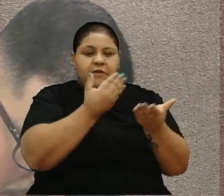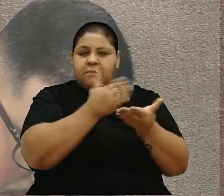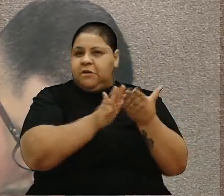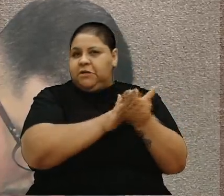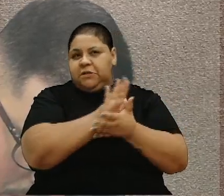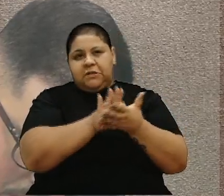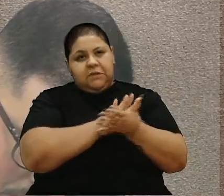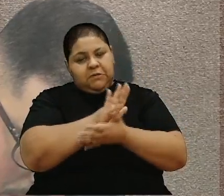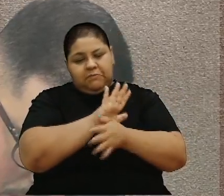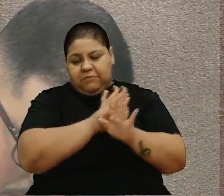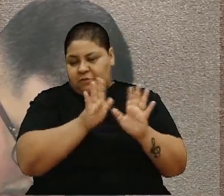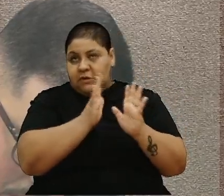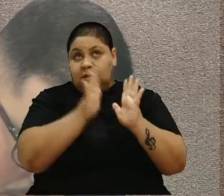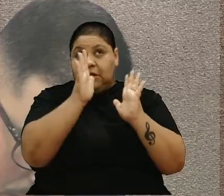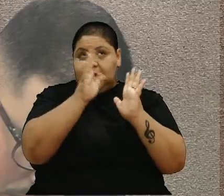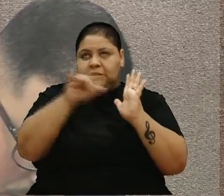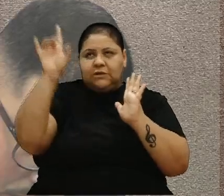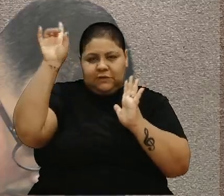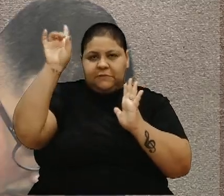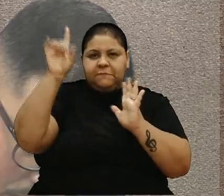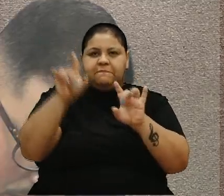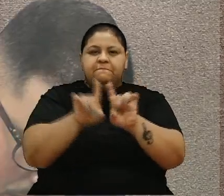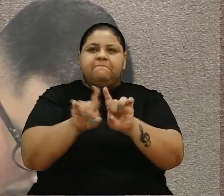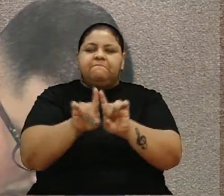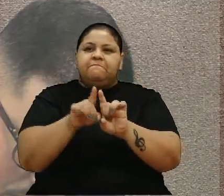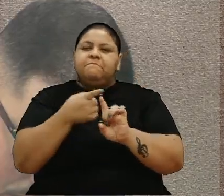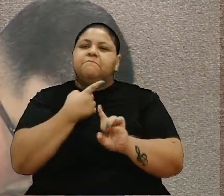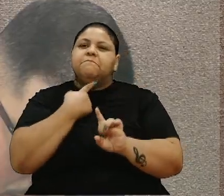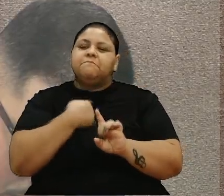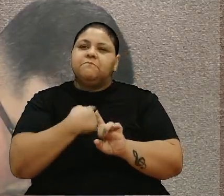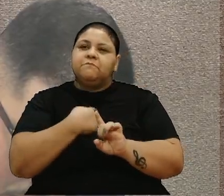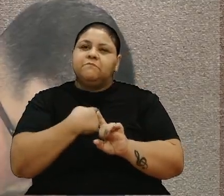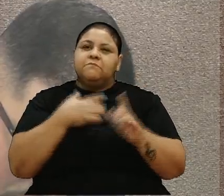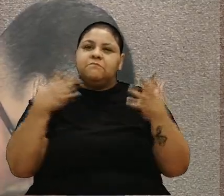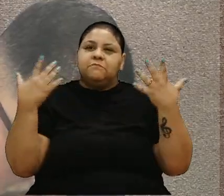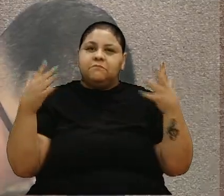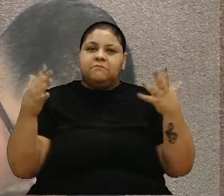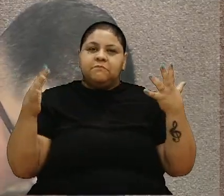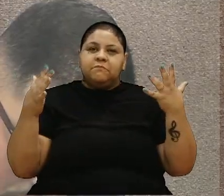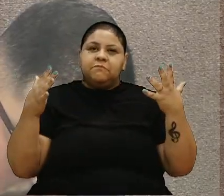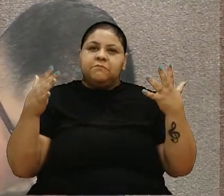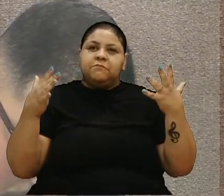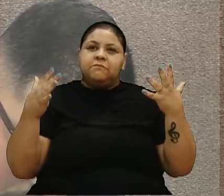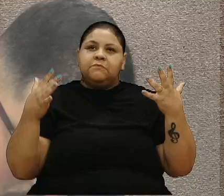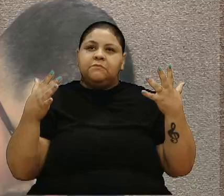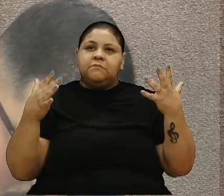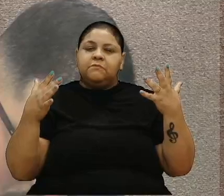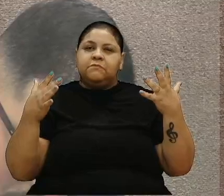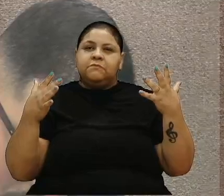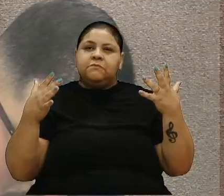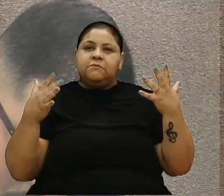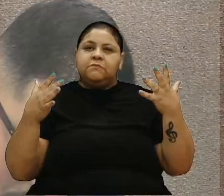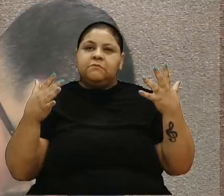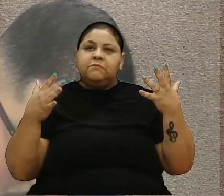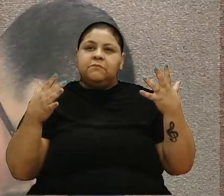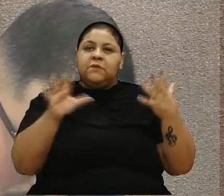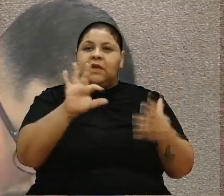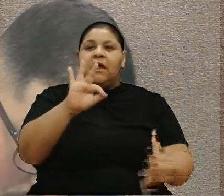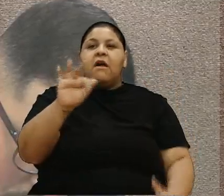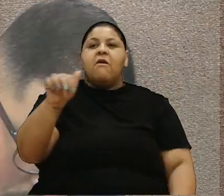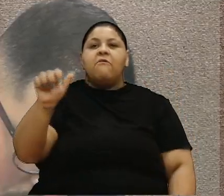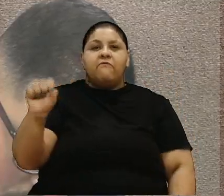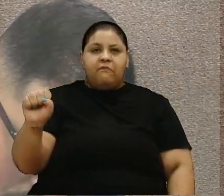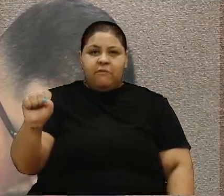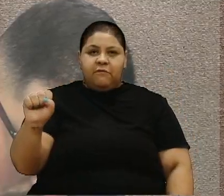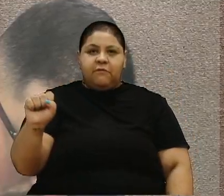graças a Deus. E também gostaria de fazer esse voto de congratulações à Fundação, à FAS.